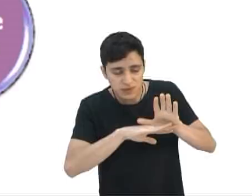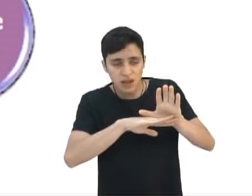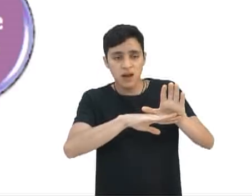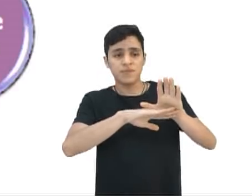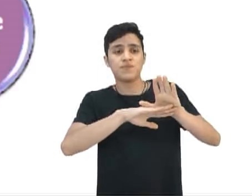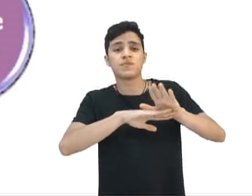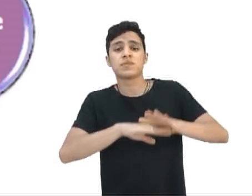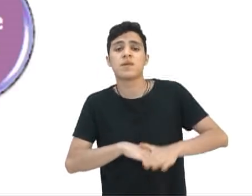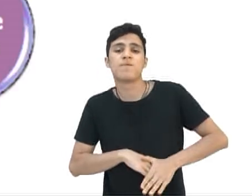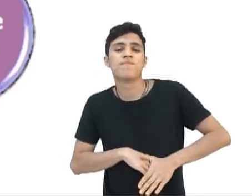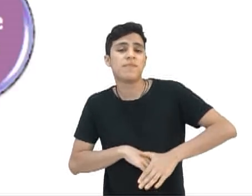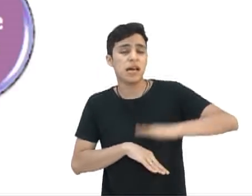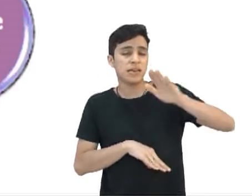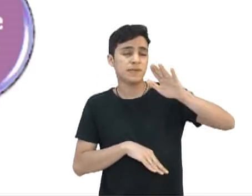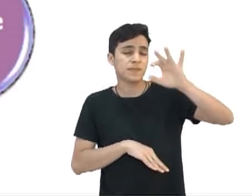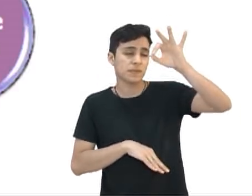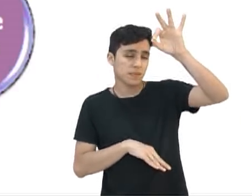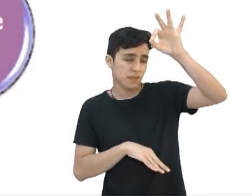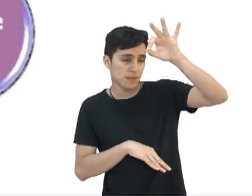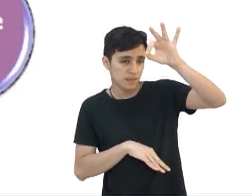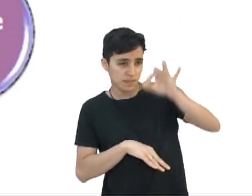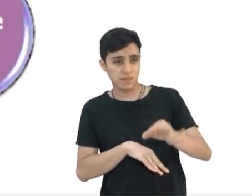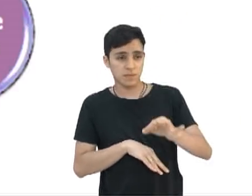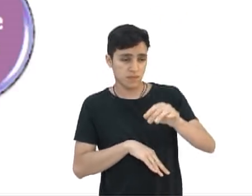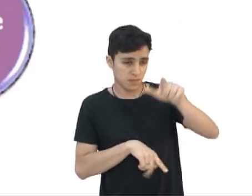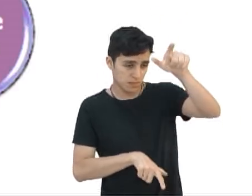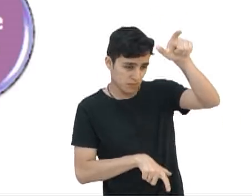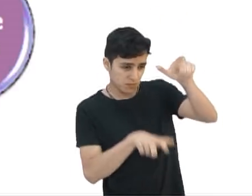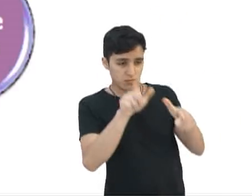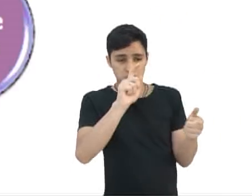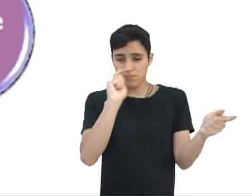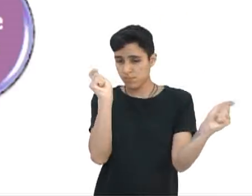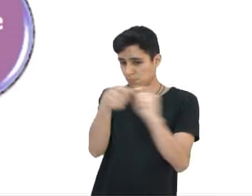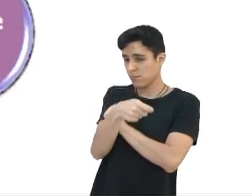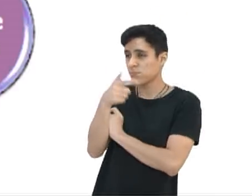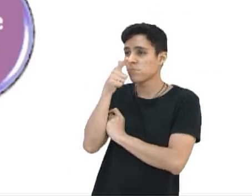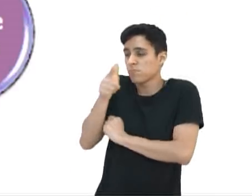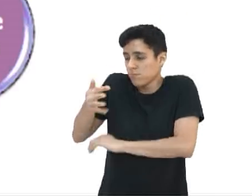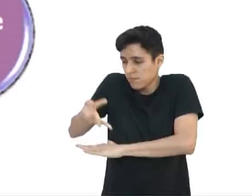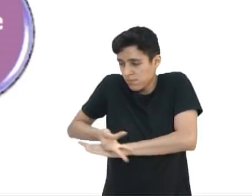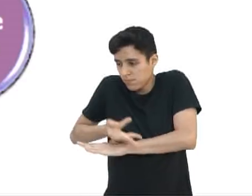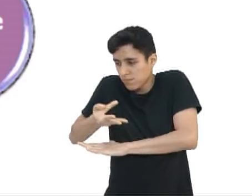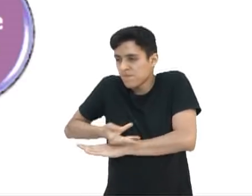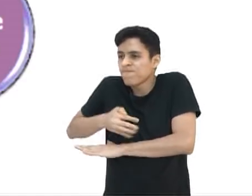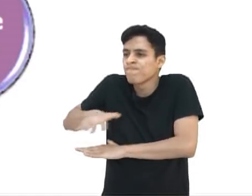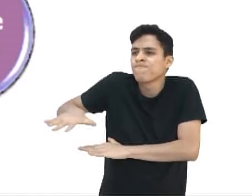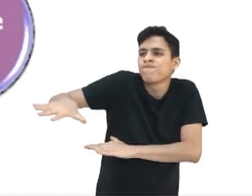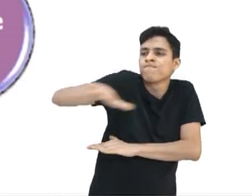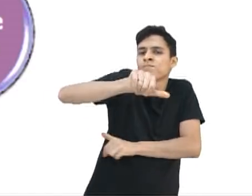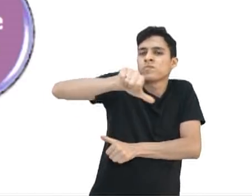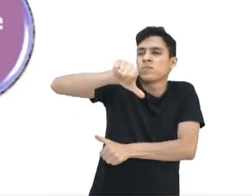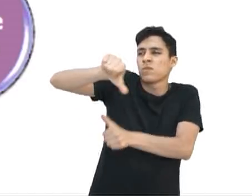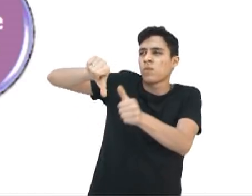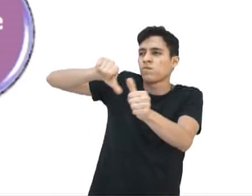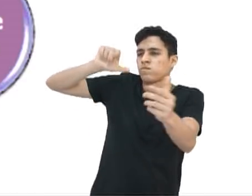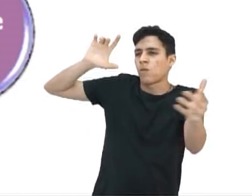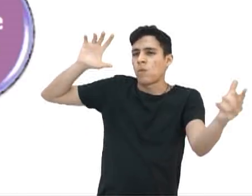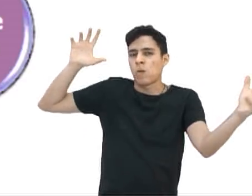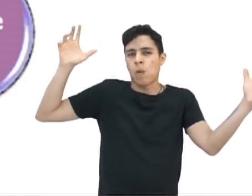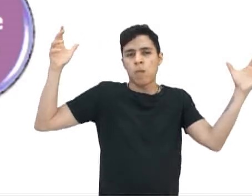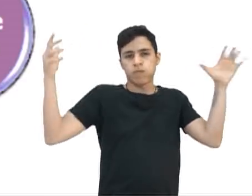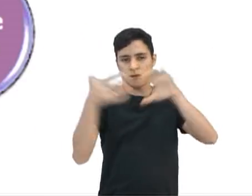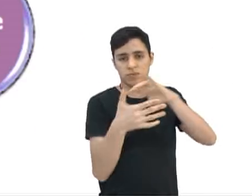chances dos indivíduos se adaptarem, sobreviverem às mudanças do ambiente que acabou acontecendo,